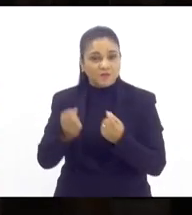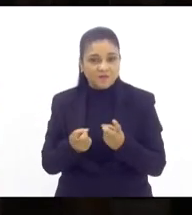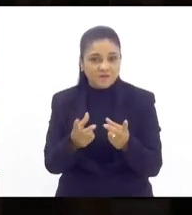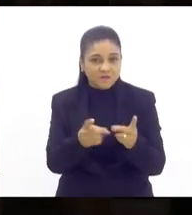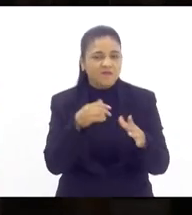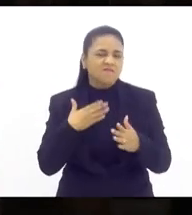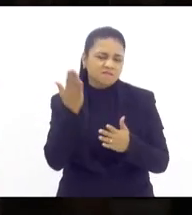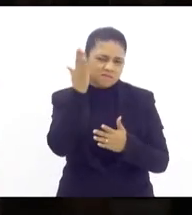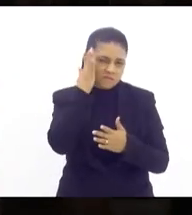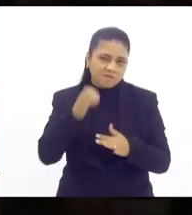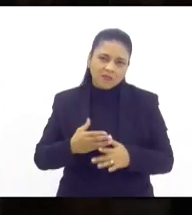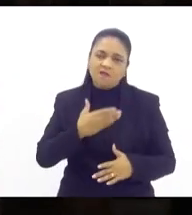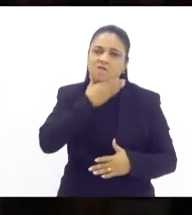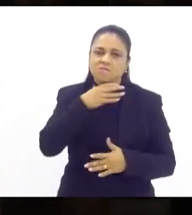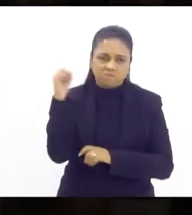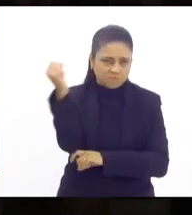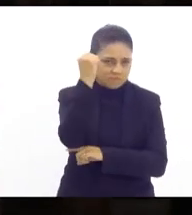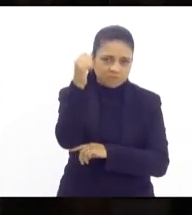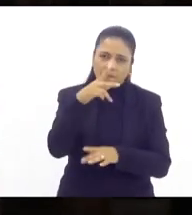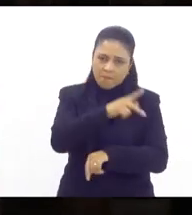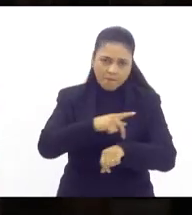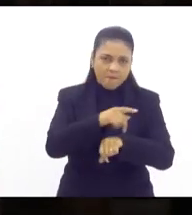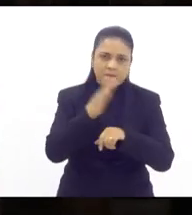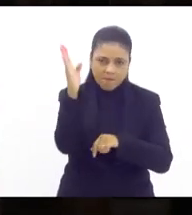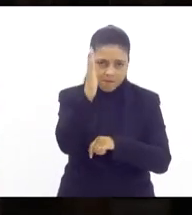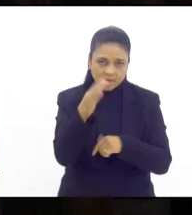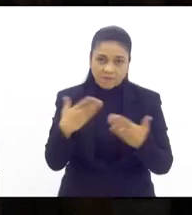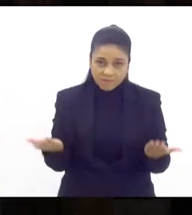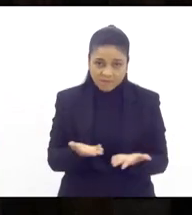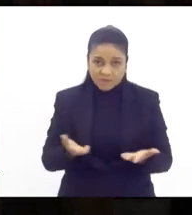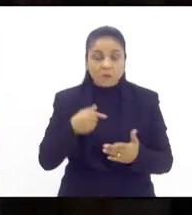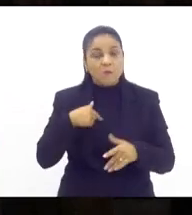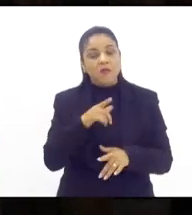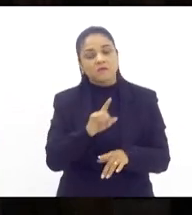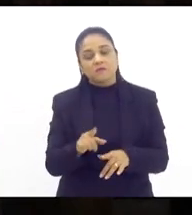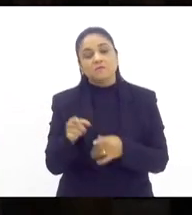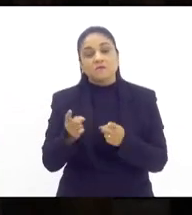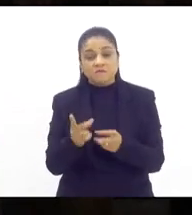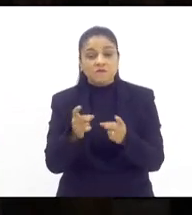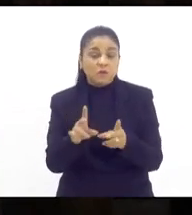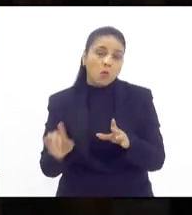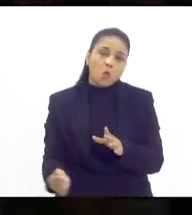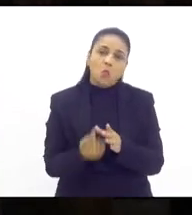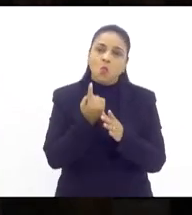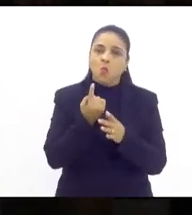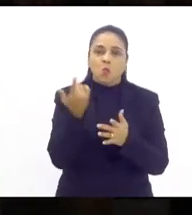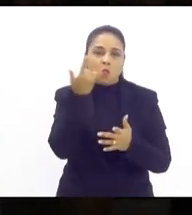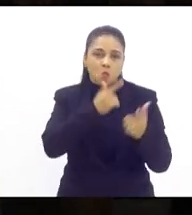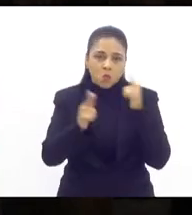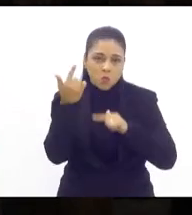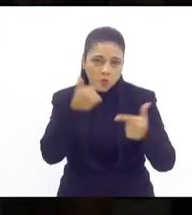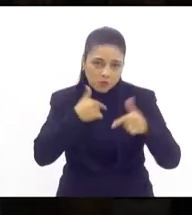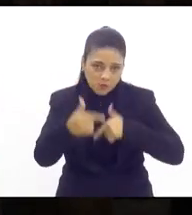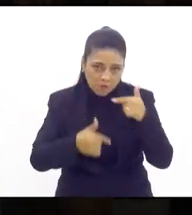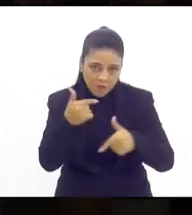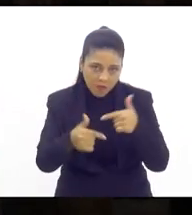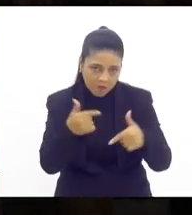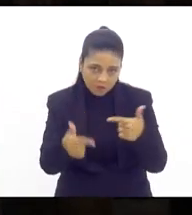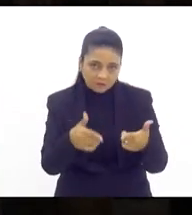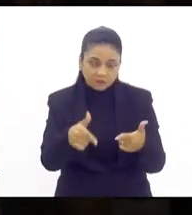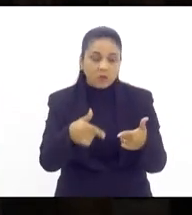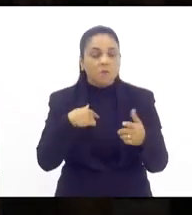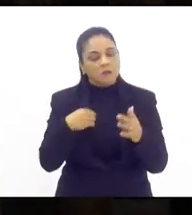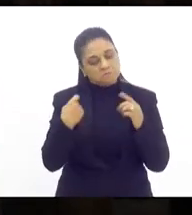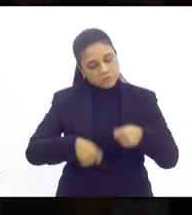que o país está passando e os ambulantes muitos deles é a única fonte de renda o que eles fazem mas existem leis e regras